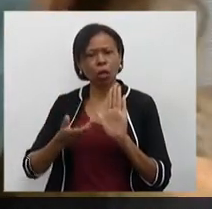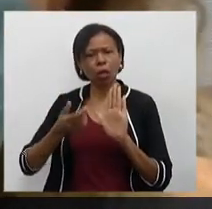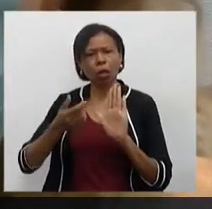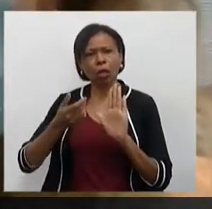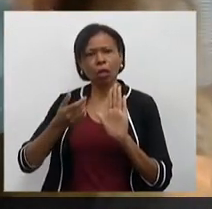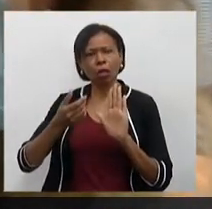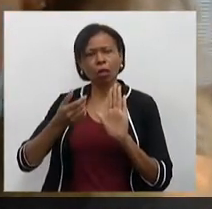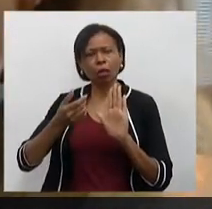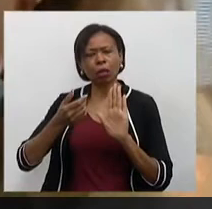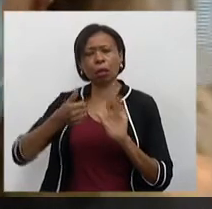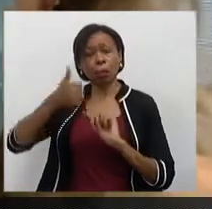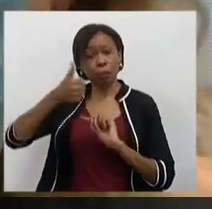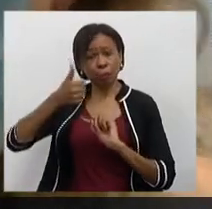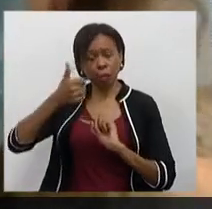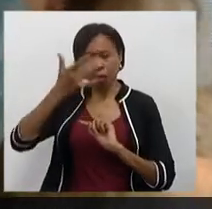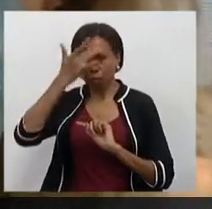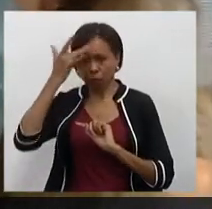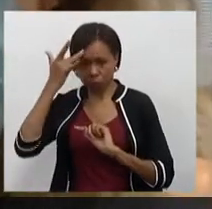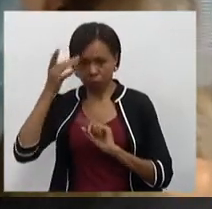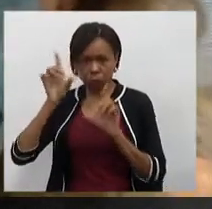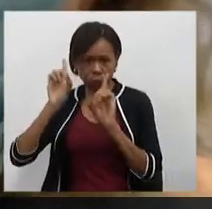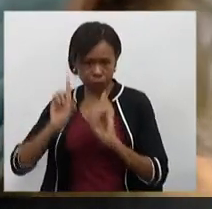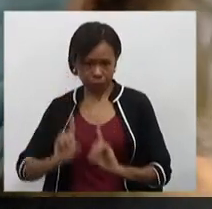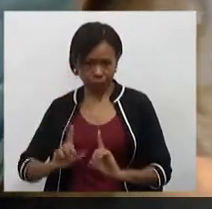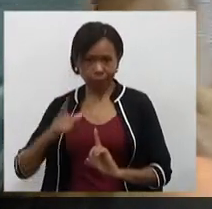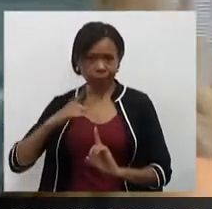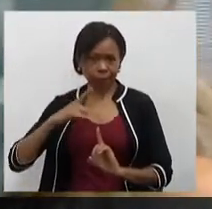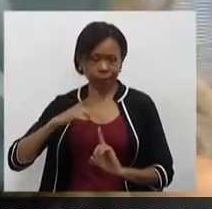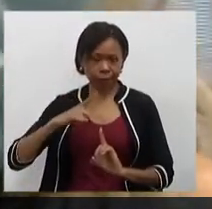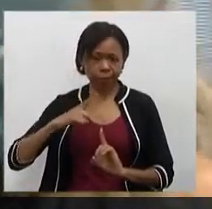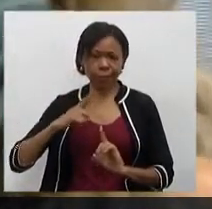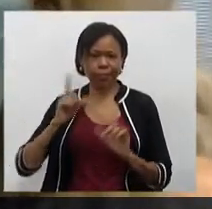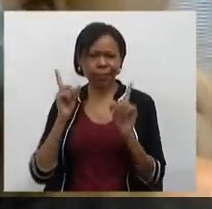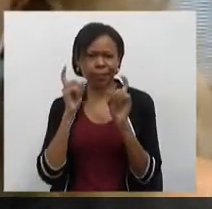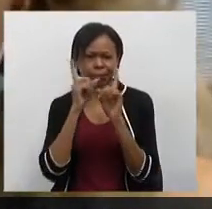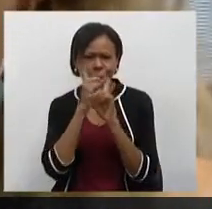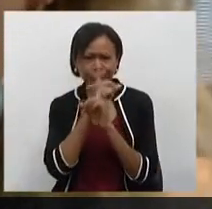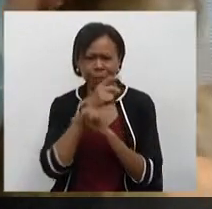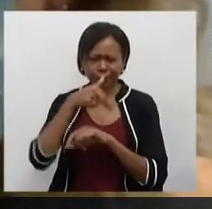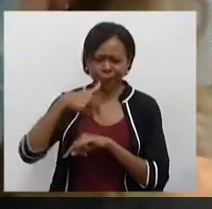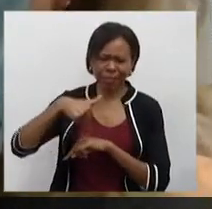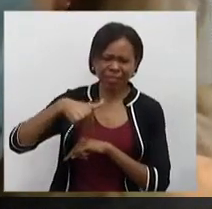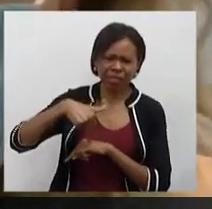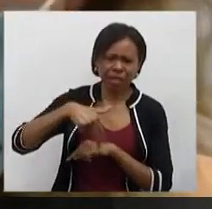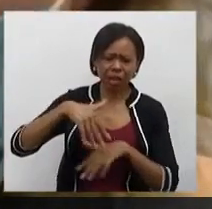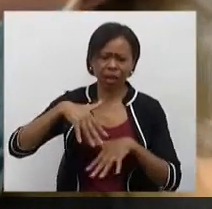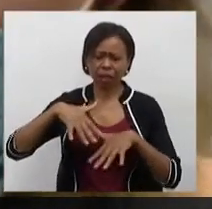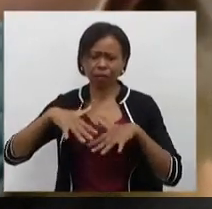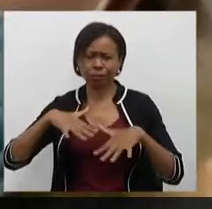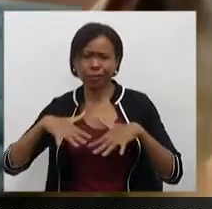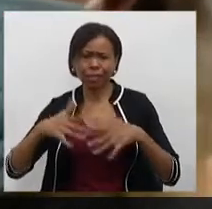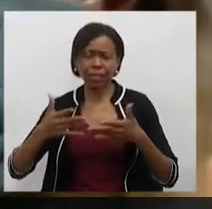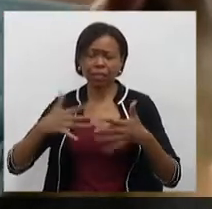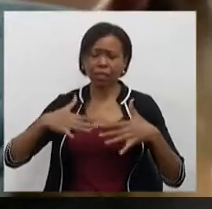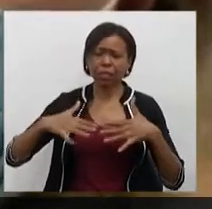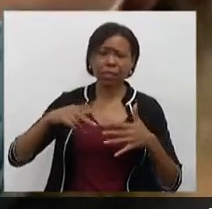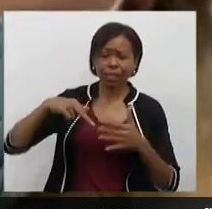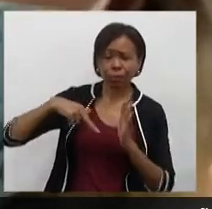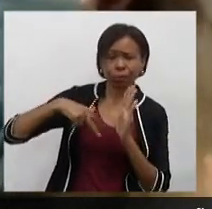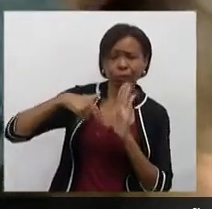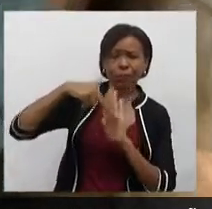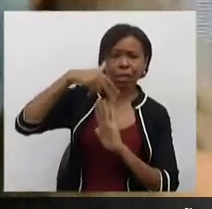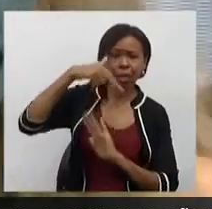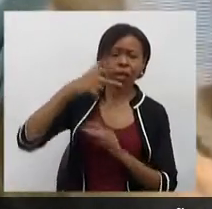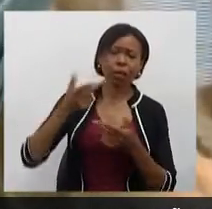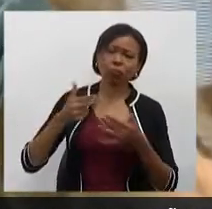limitação motora, que cause uma grande dificuldade ou incapacidade para andar ou subir escadas, um segundo, indivíduos